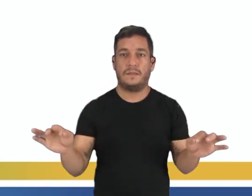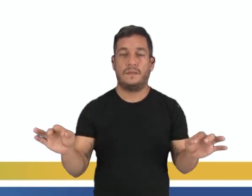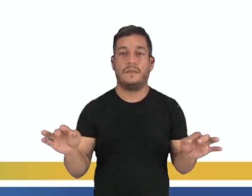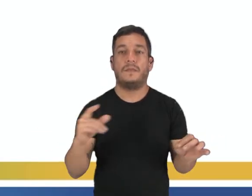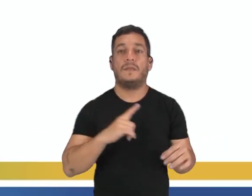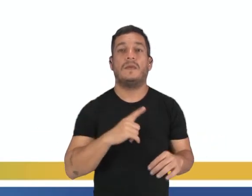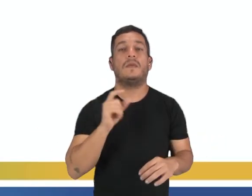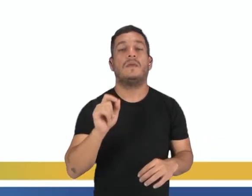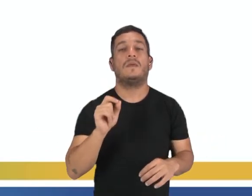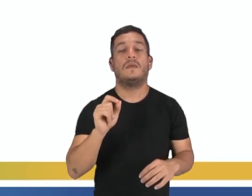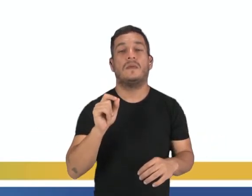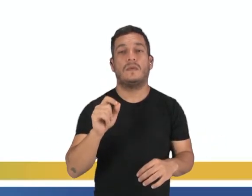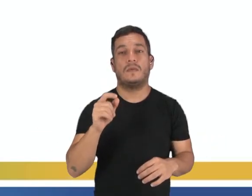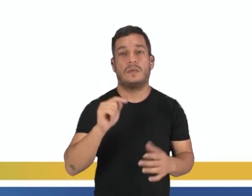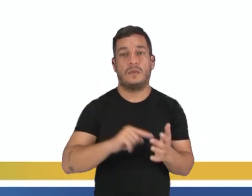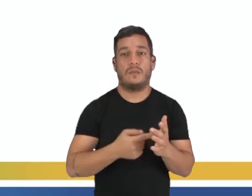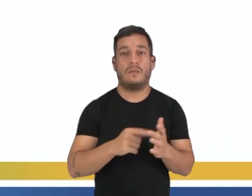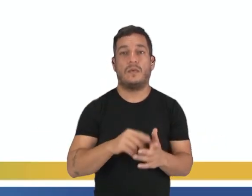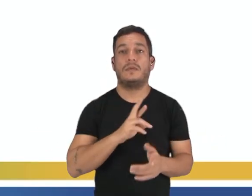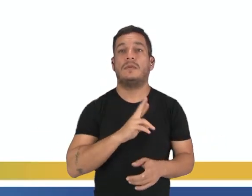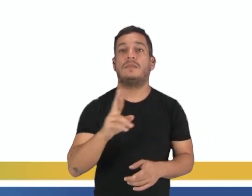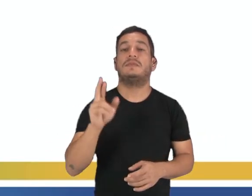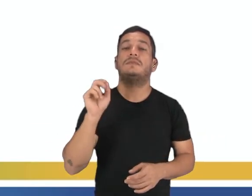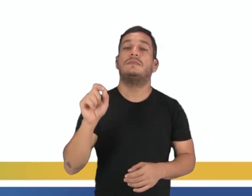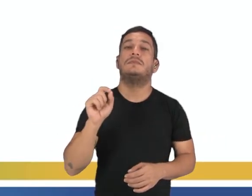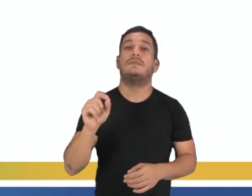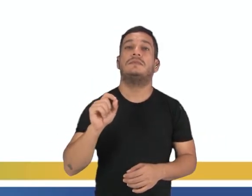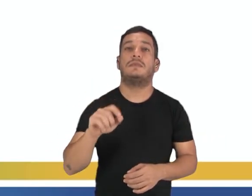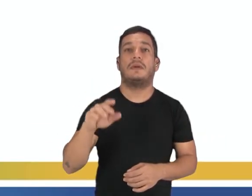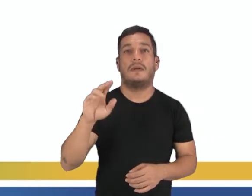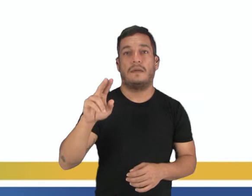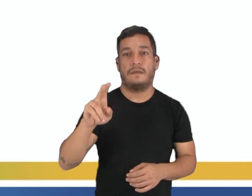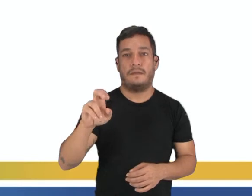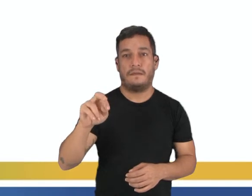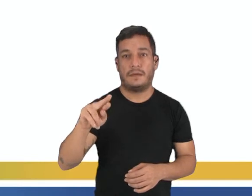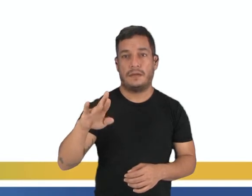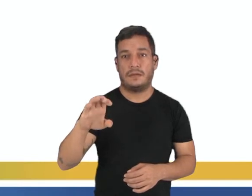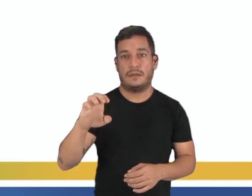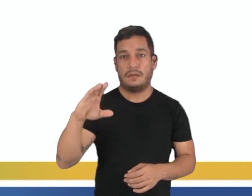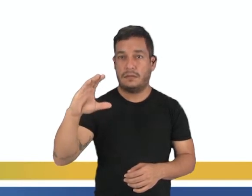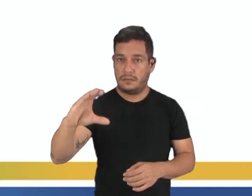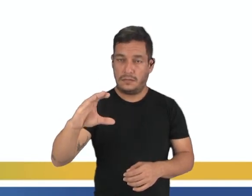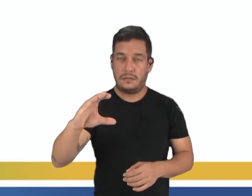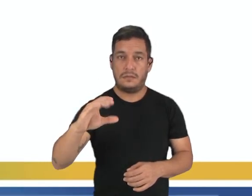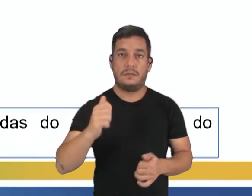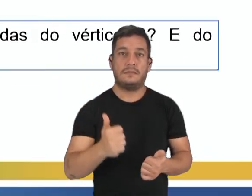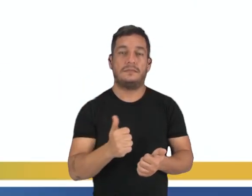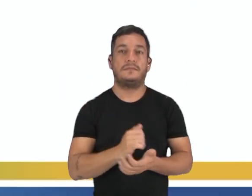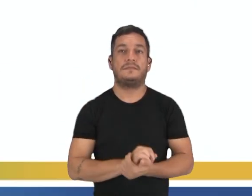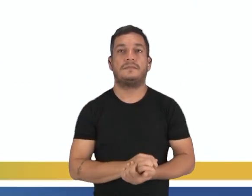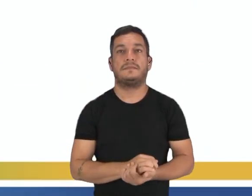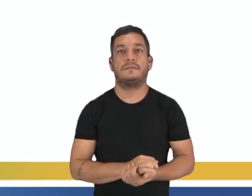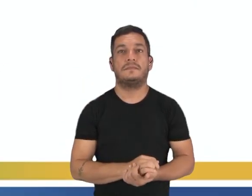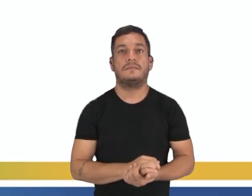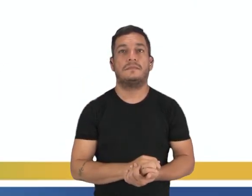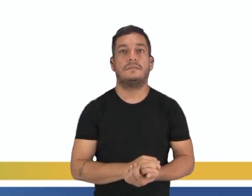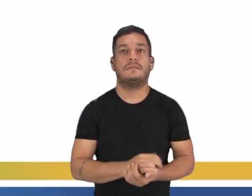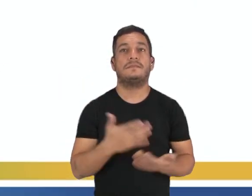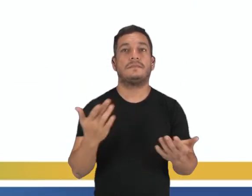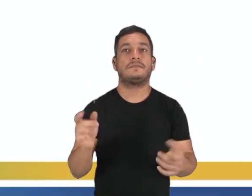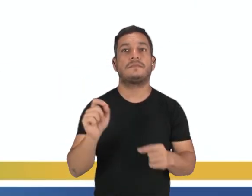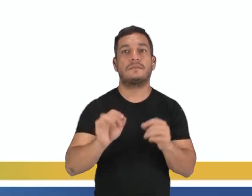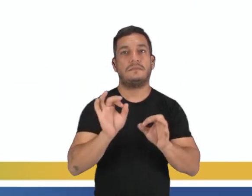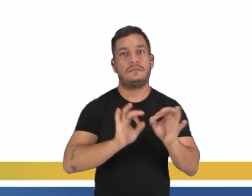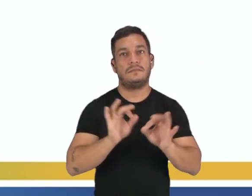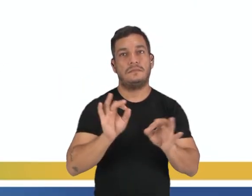nós temos que esse ponto indica justamente o vértice C, certo? Muito bem. E quais